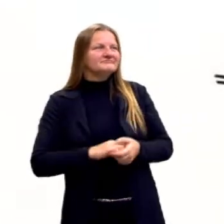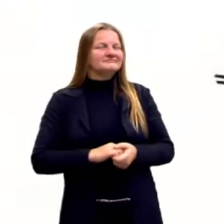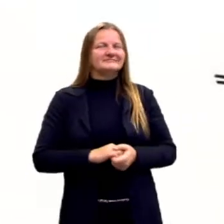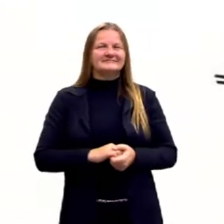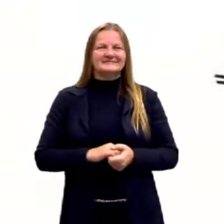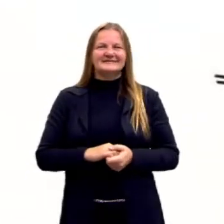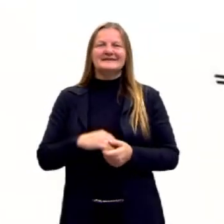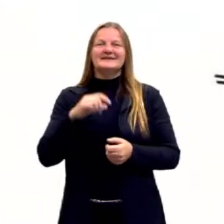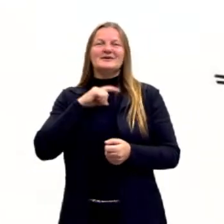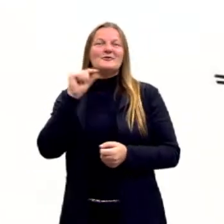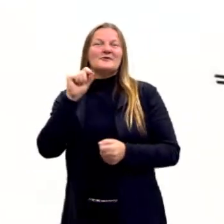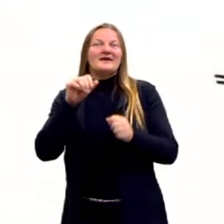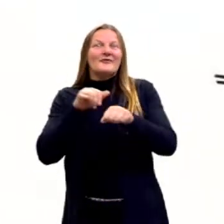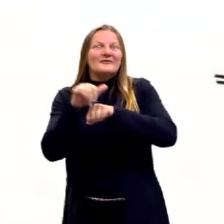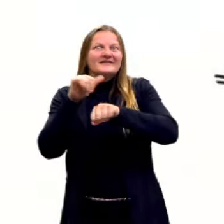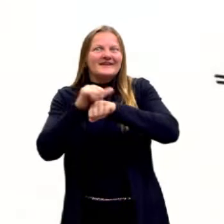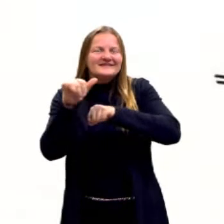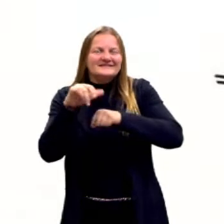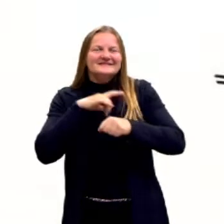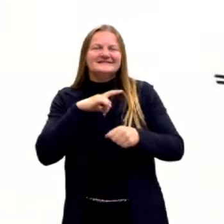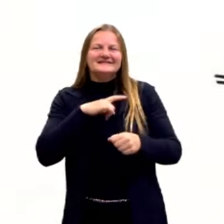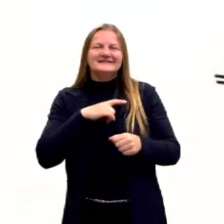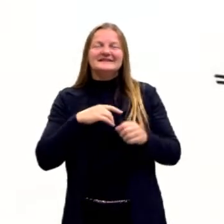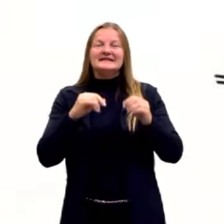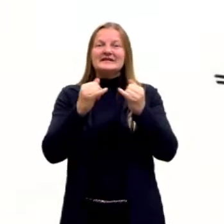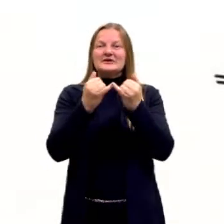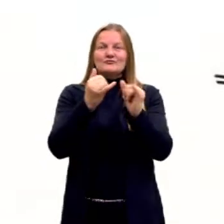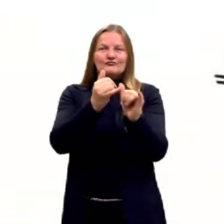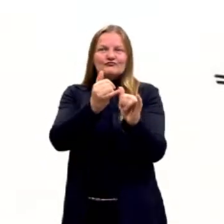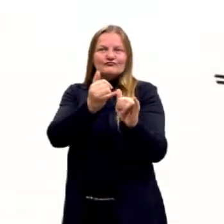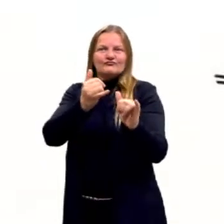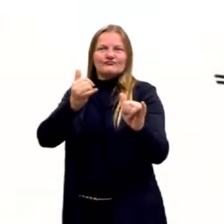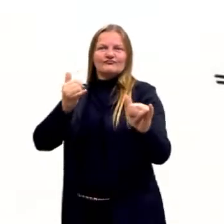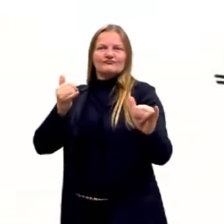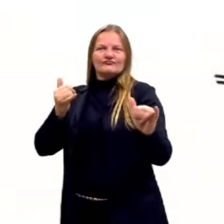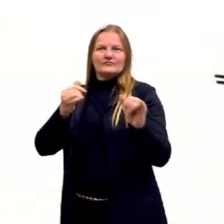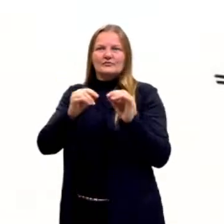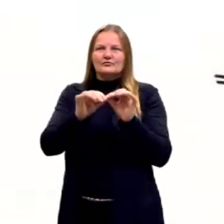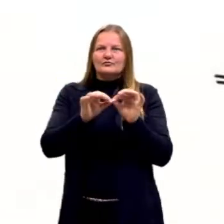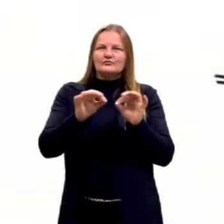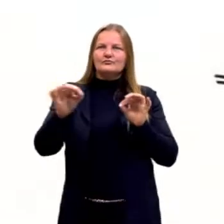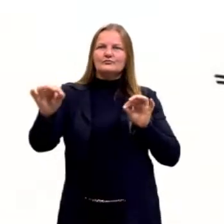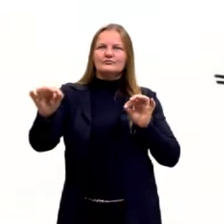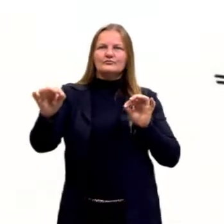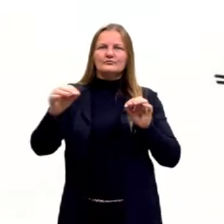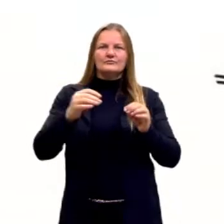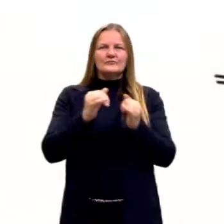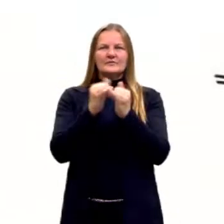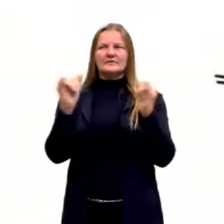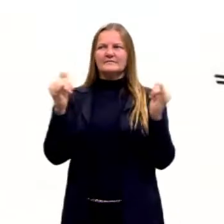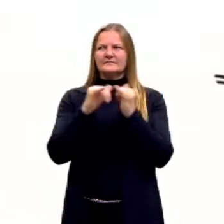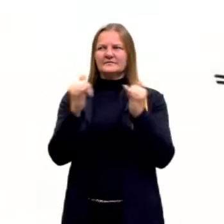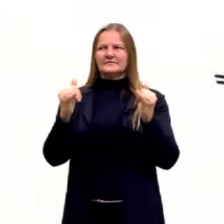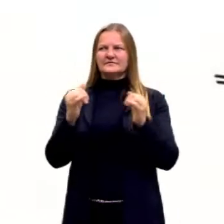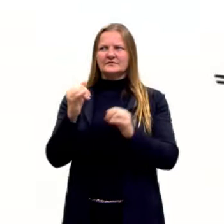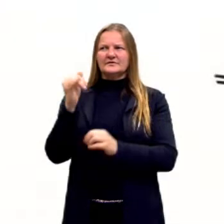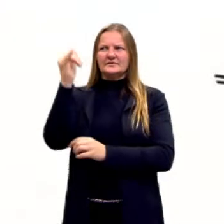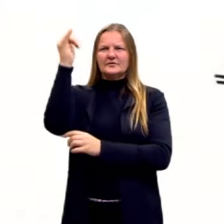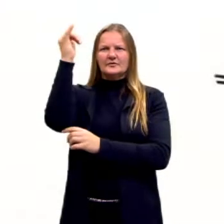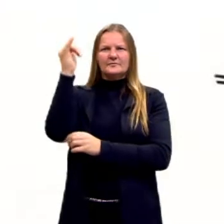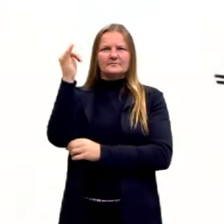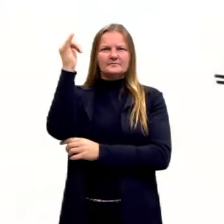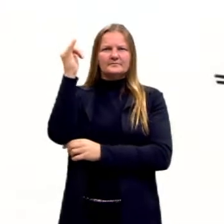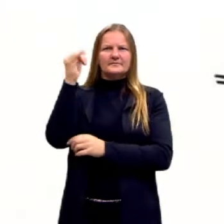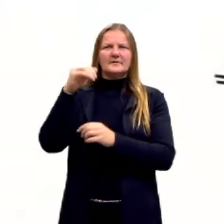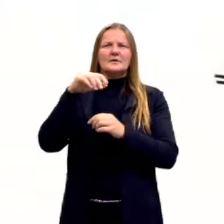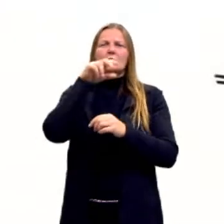o pássaro a principalmente também nos cabos de energia né acontece bastante assim da dos postes né a gente vê os